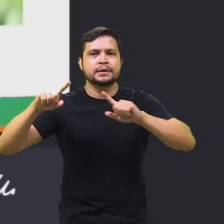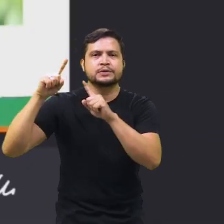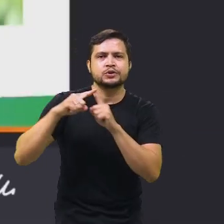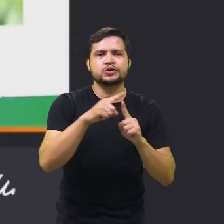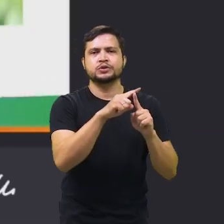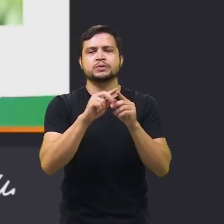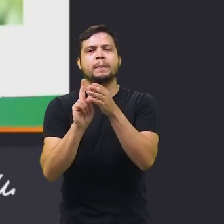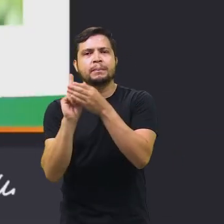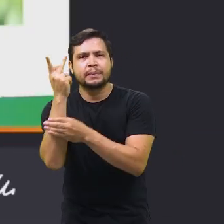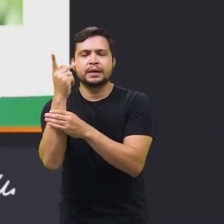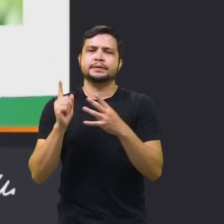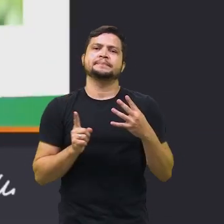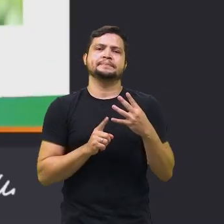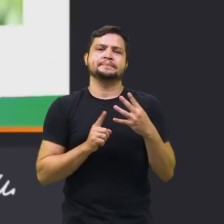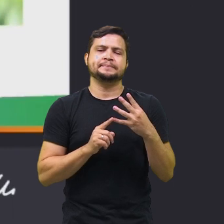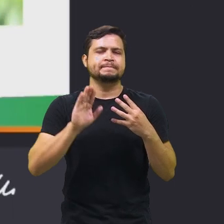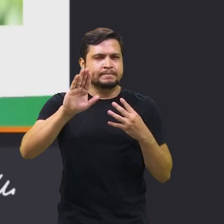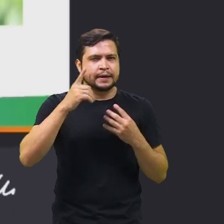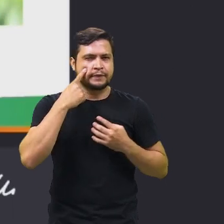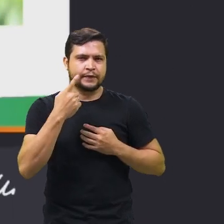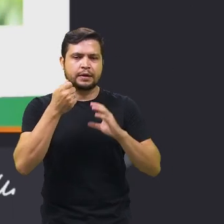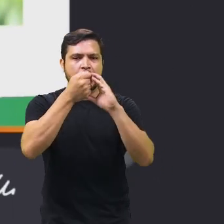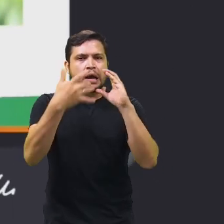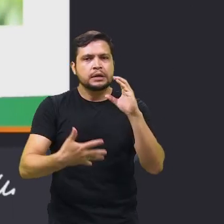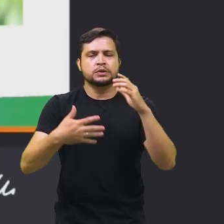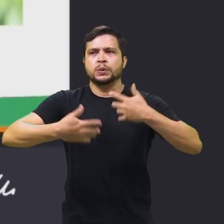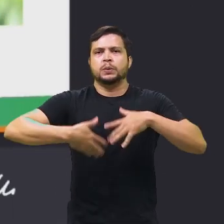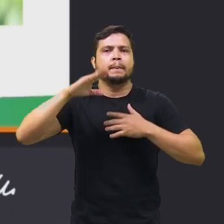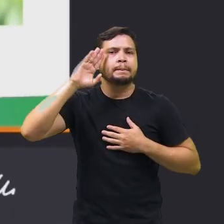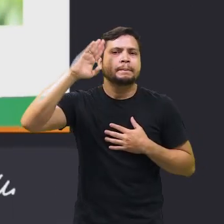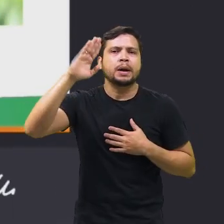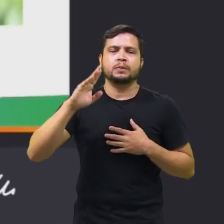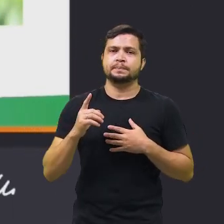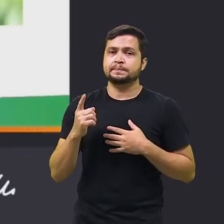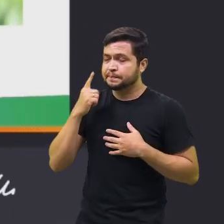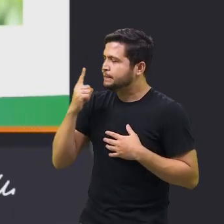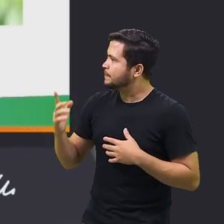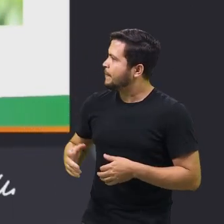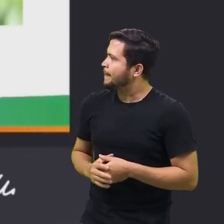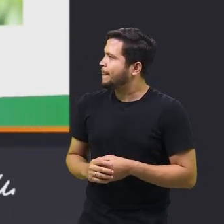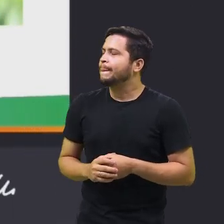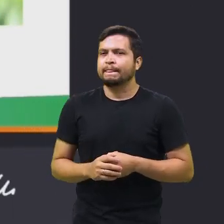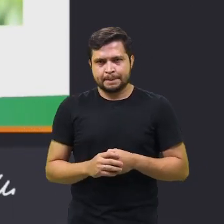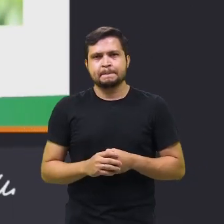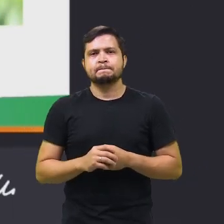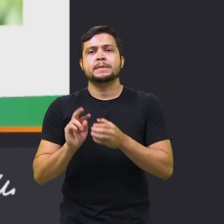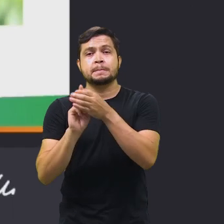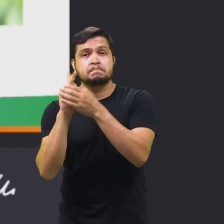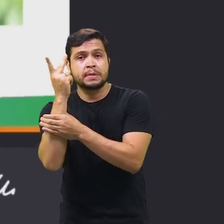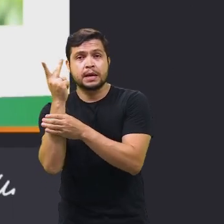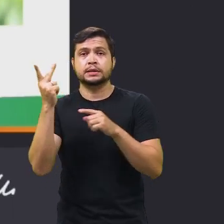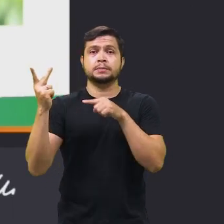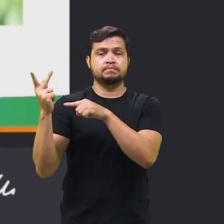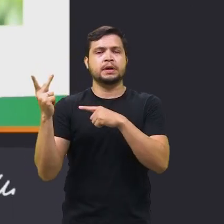de angiospermas. Quais são as características marcantes que a gente pode colocar para elas? Elas são plantas vasculares,